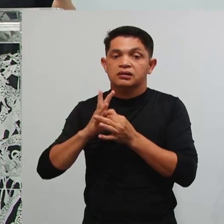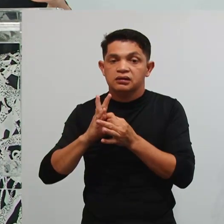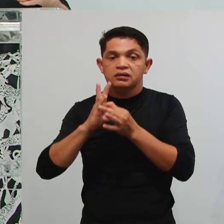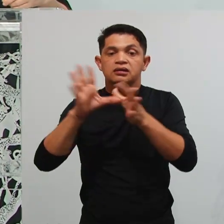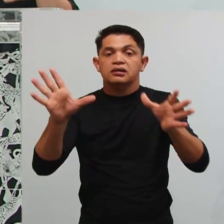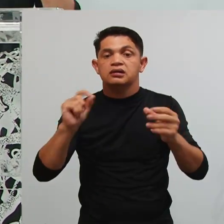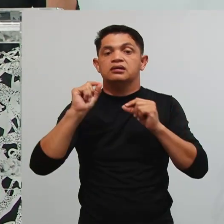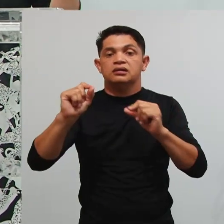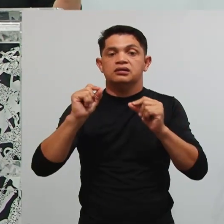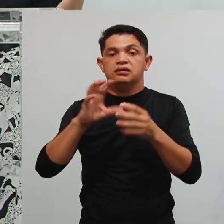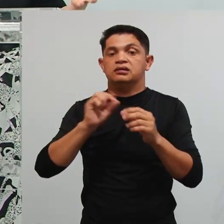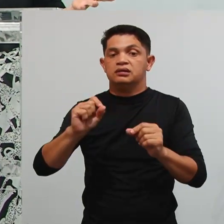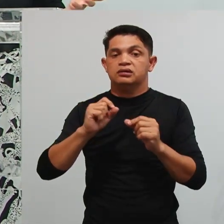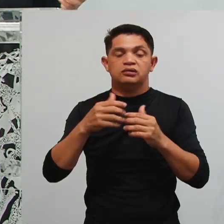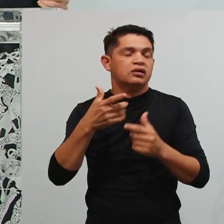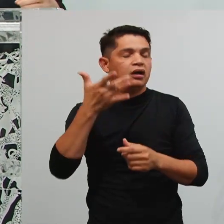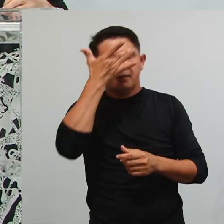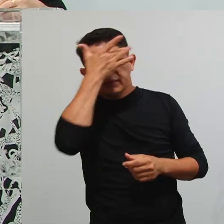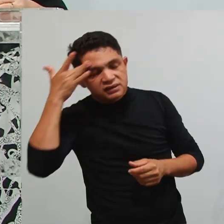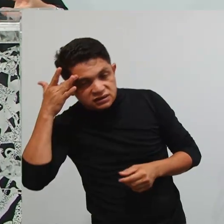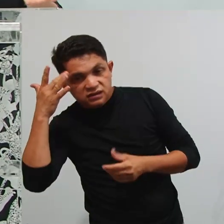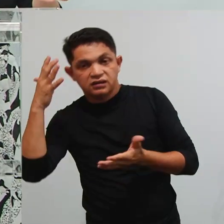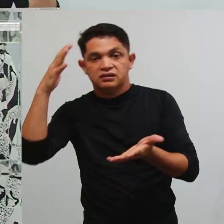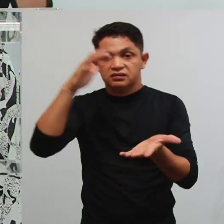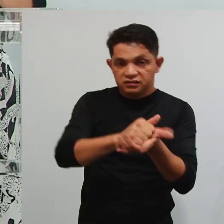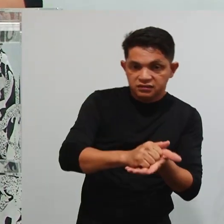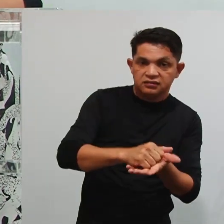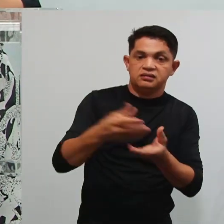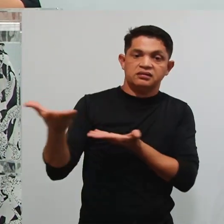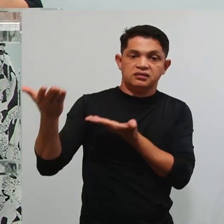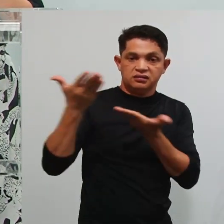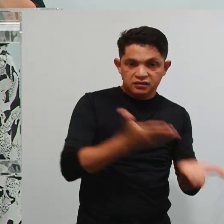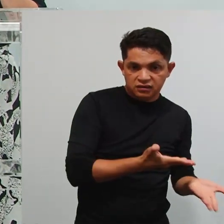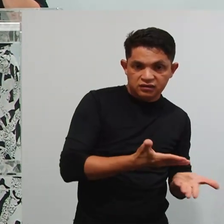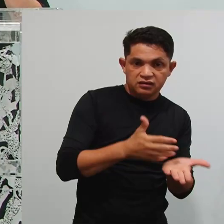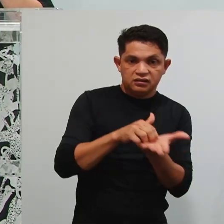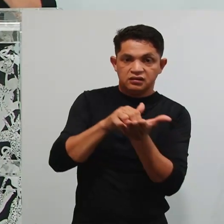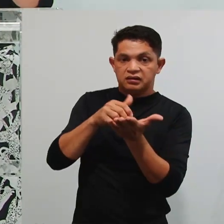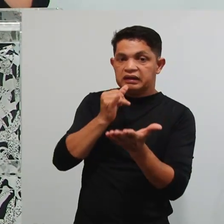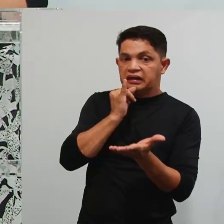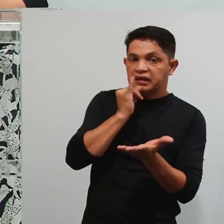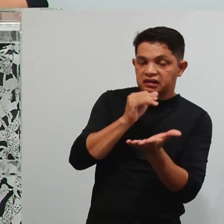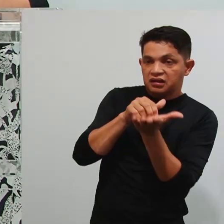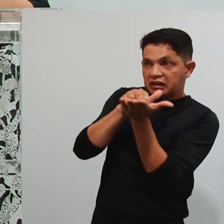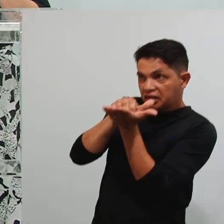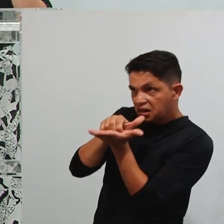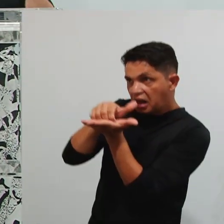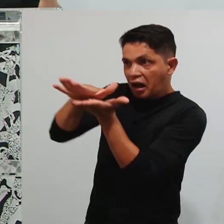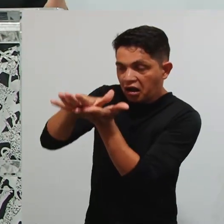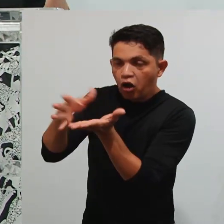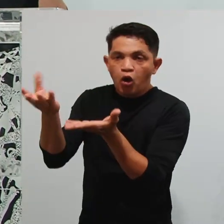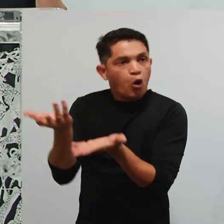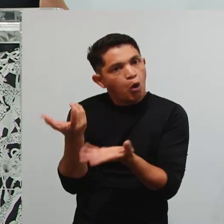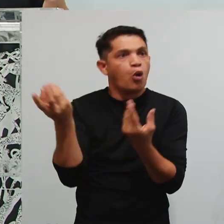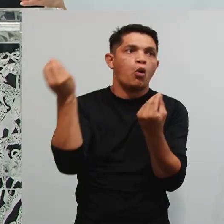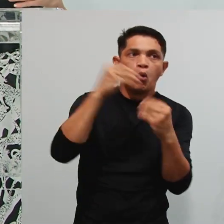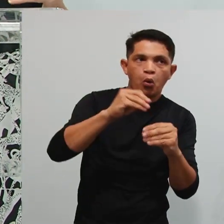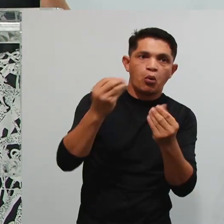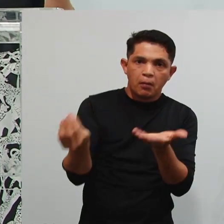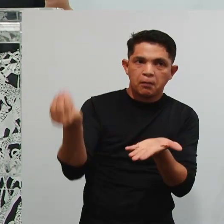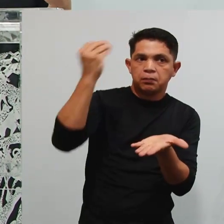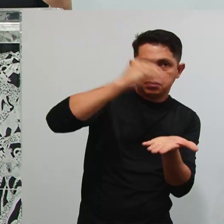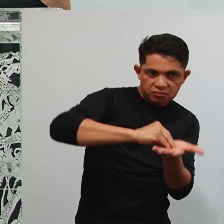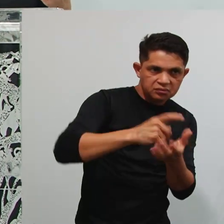designar, nomear pessoas ou tirar, desligar também. Então, é um